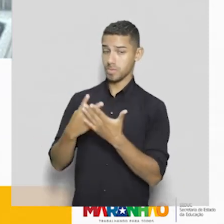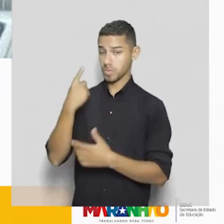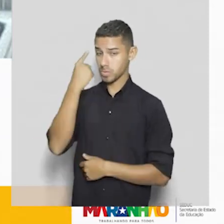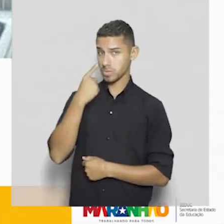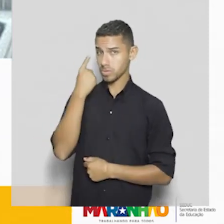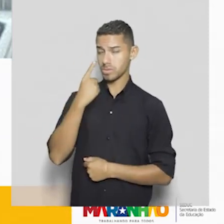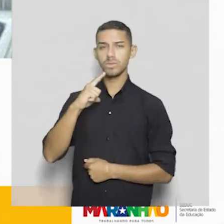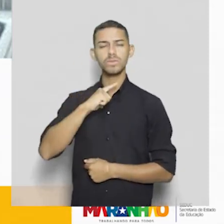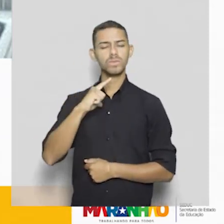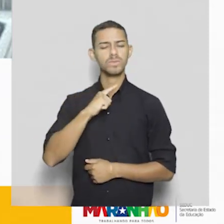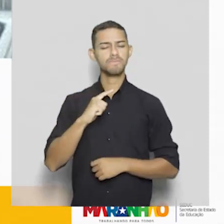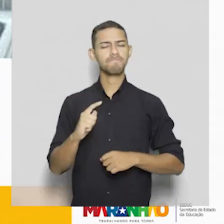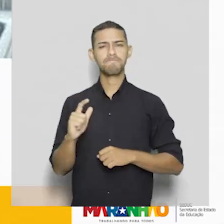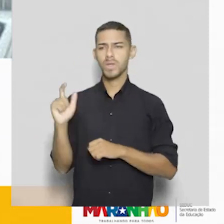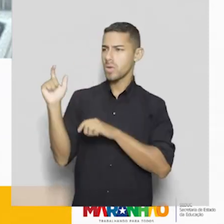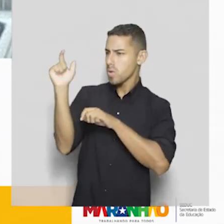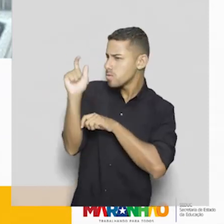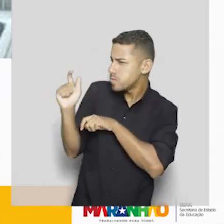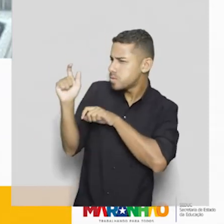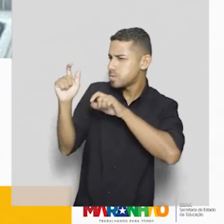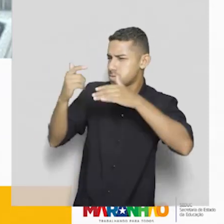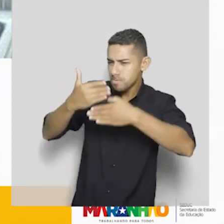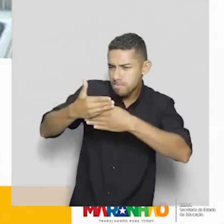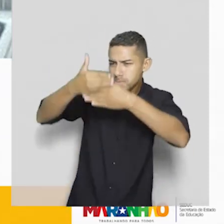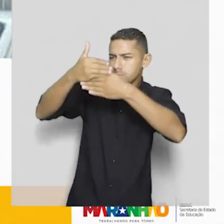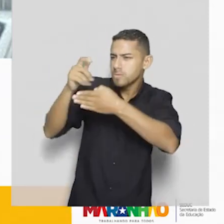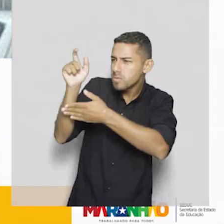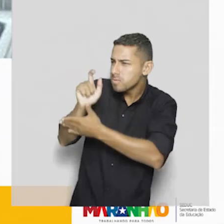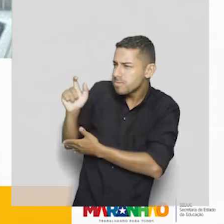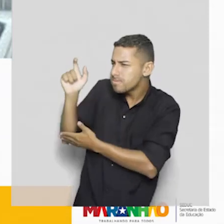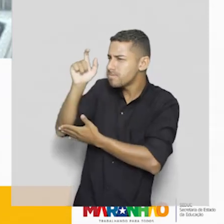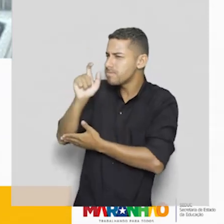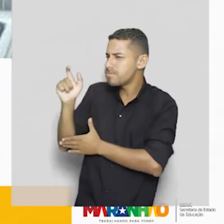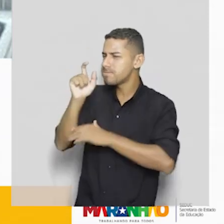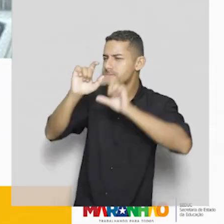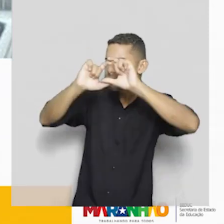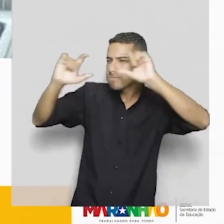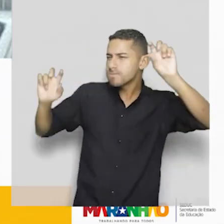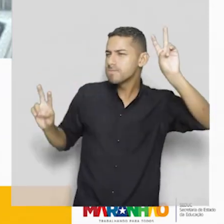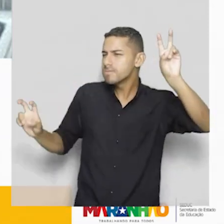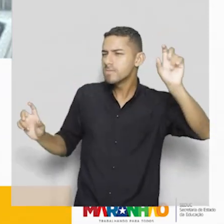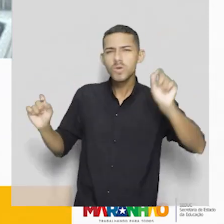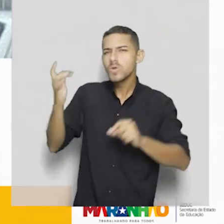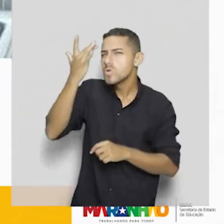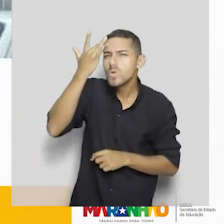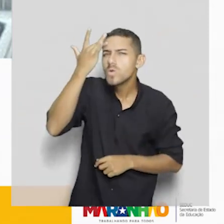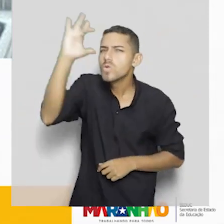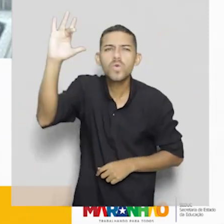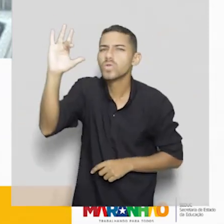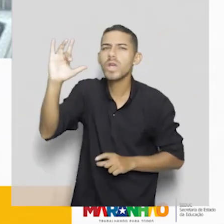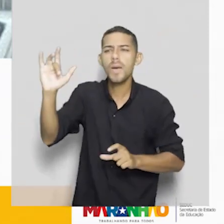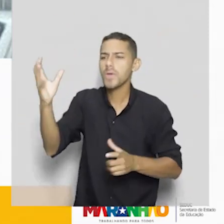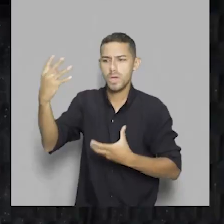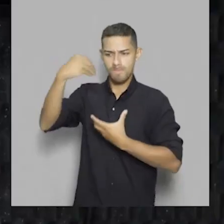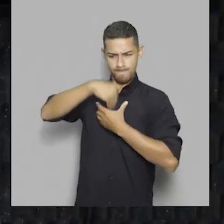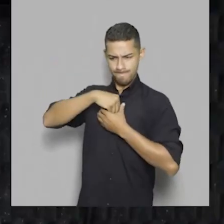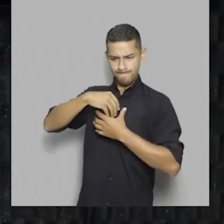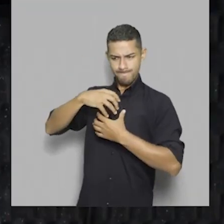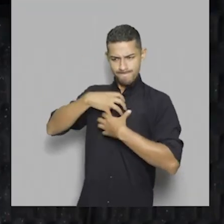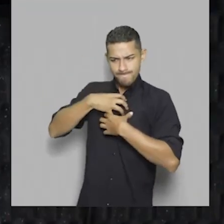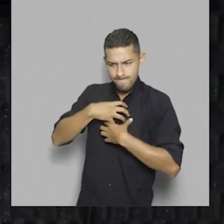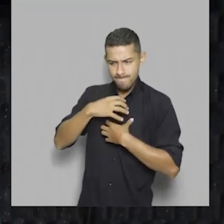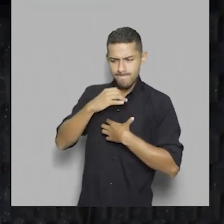eu tenho um grafite, né, que diz o seguinte: não soube o que vestir-me e me